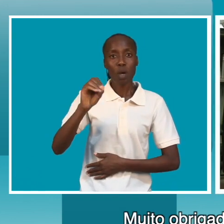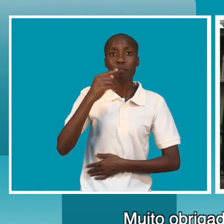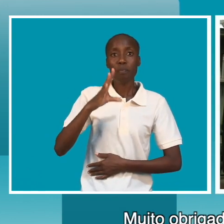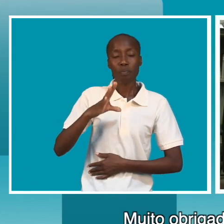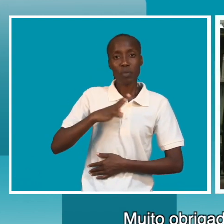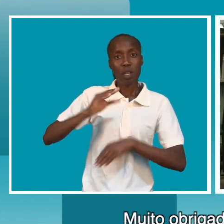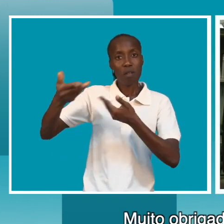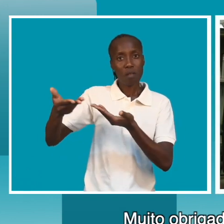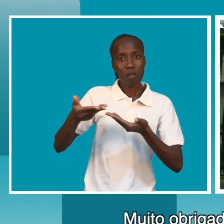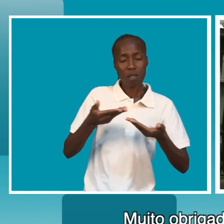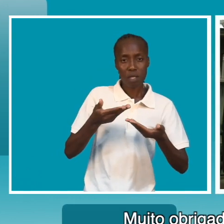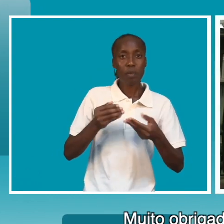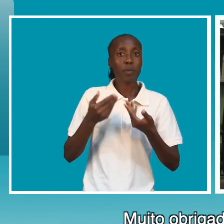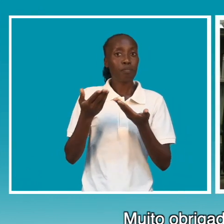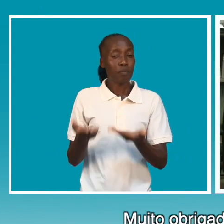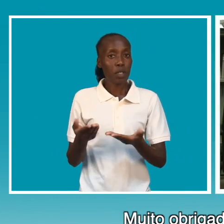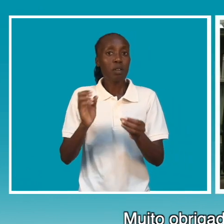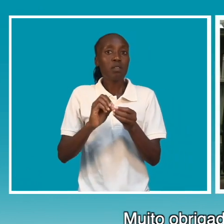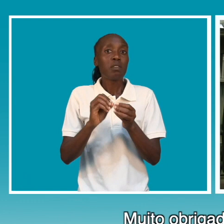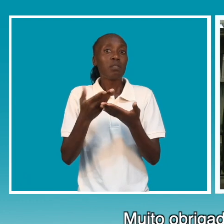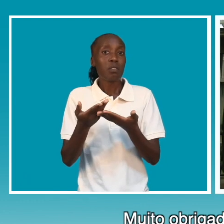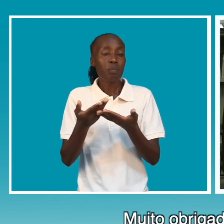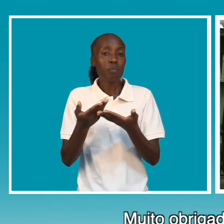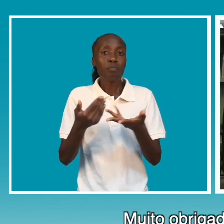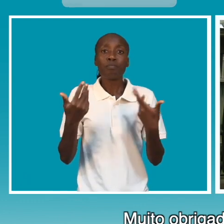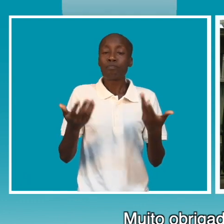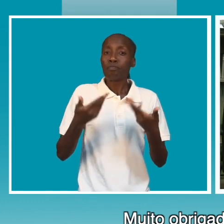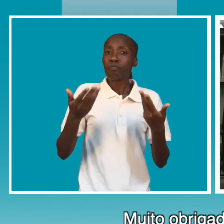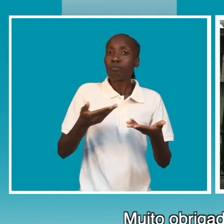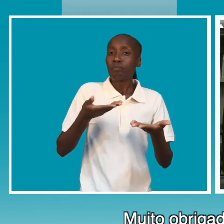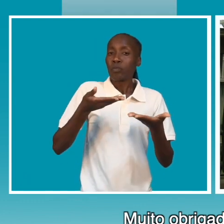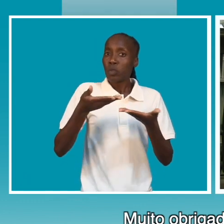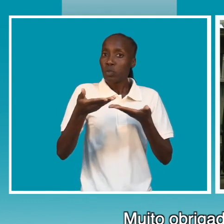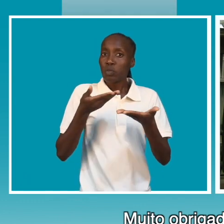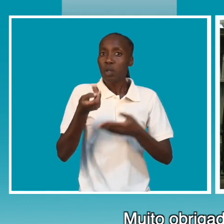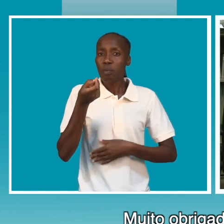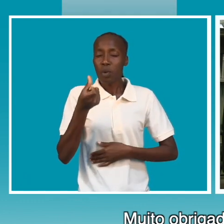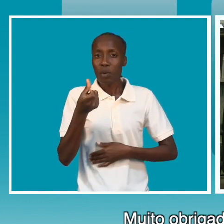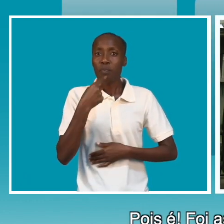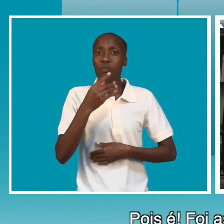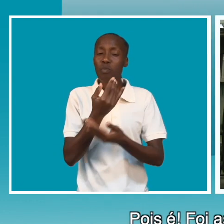por ter recebido o espaço e um pouco a ser disposto do espaço